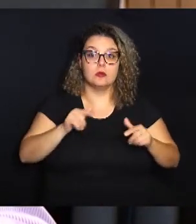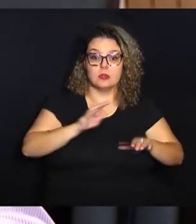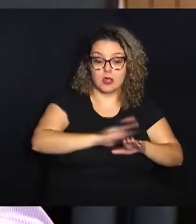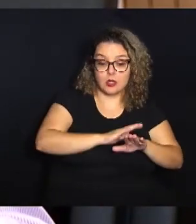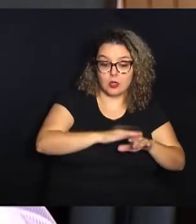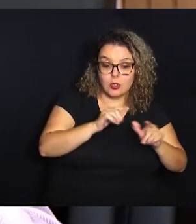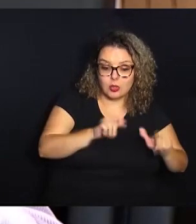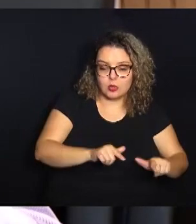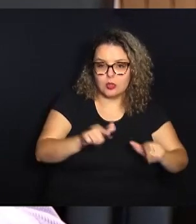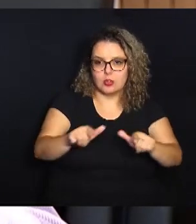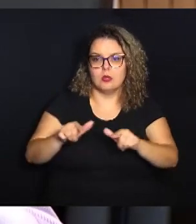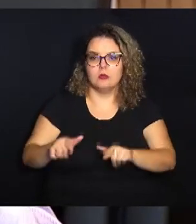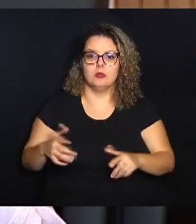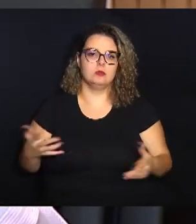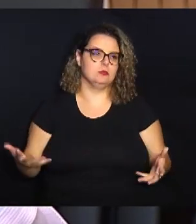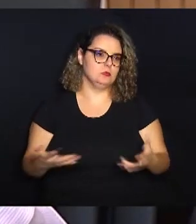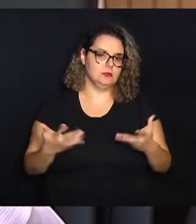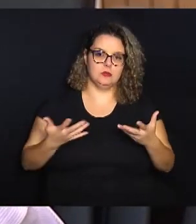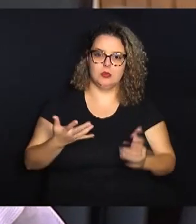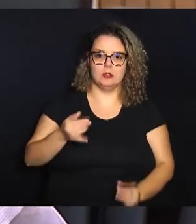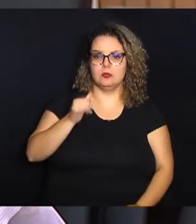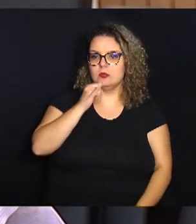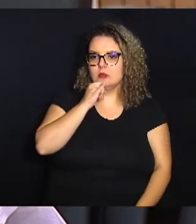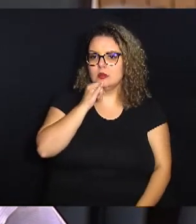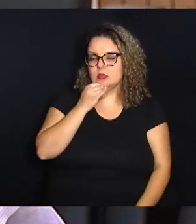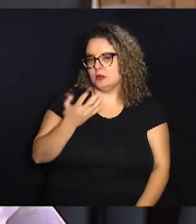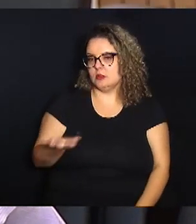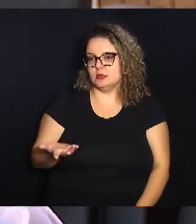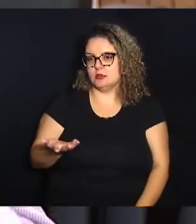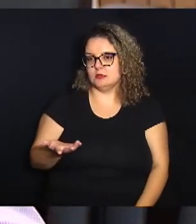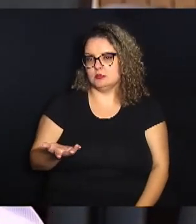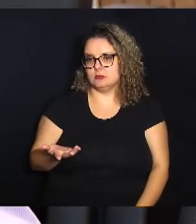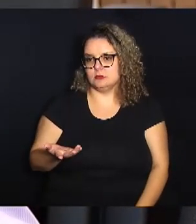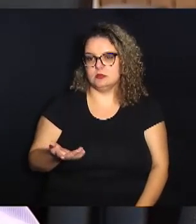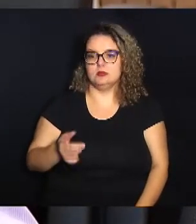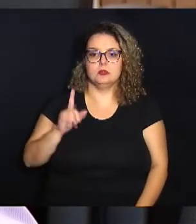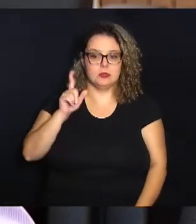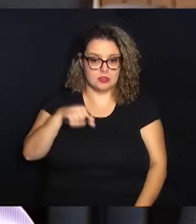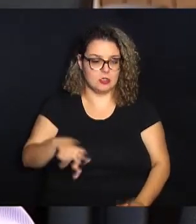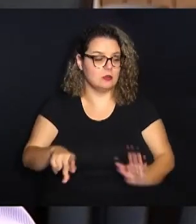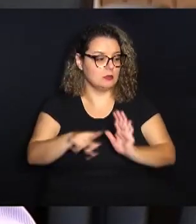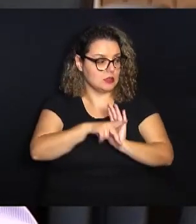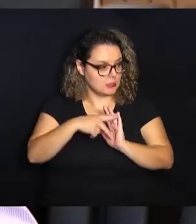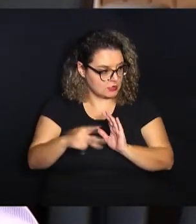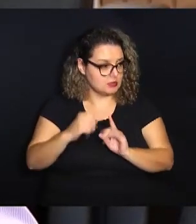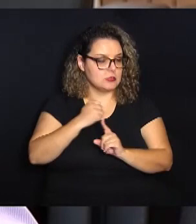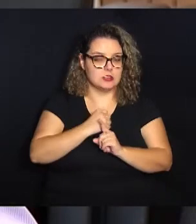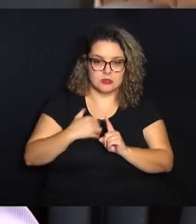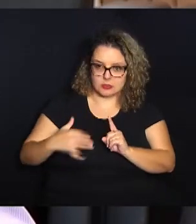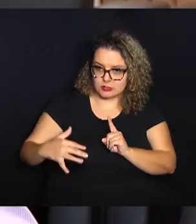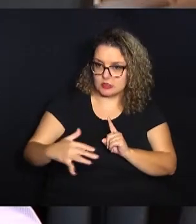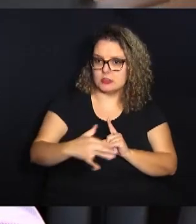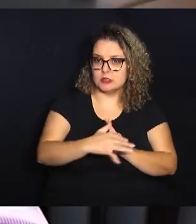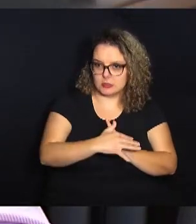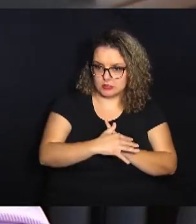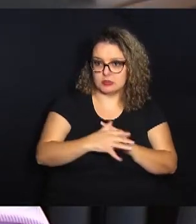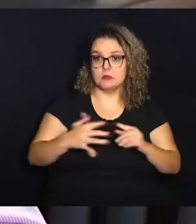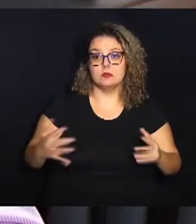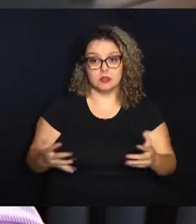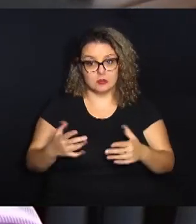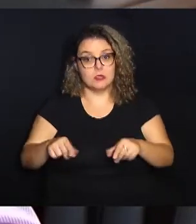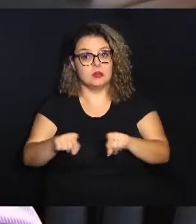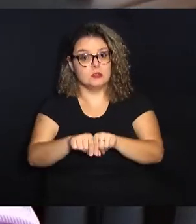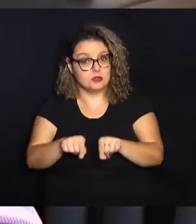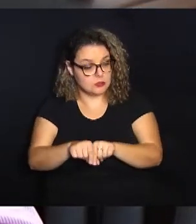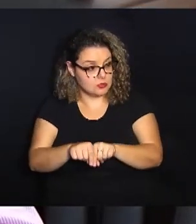Então, iniciativas que sejam da sociedade, mas iniciativas também que